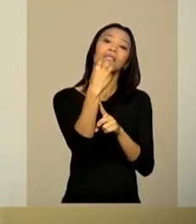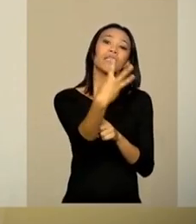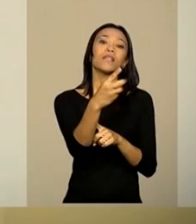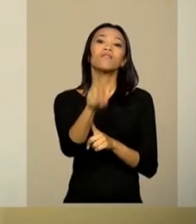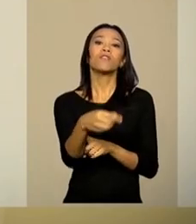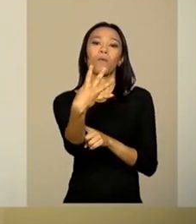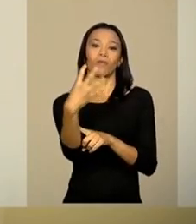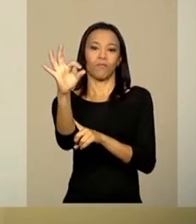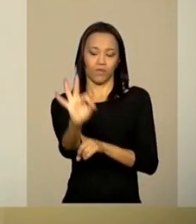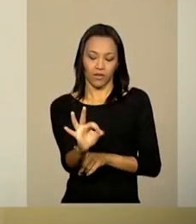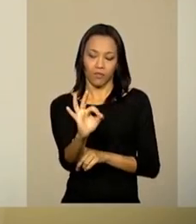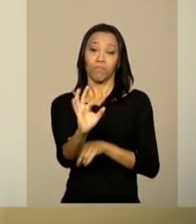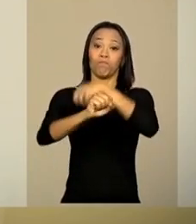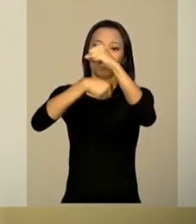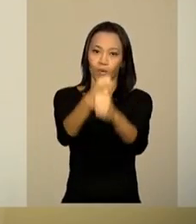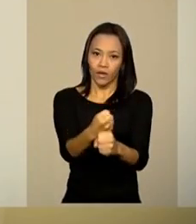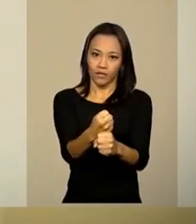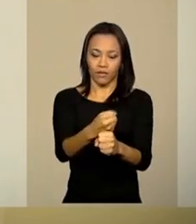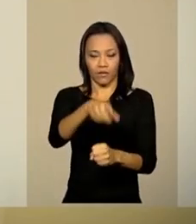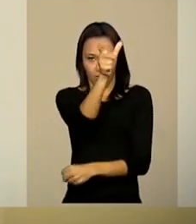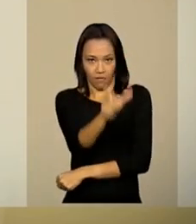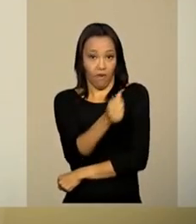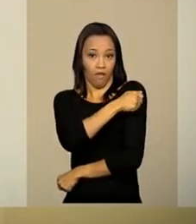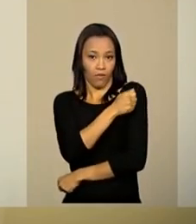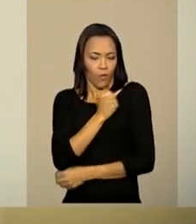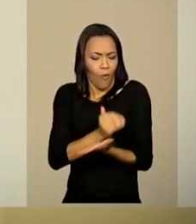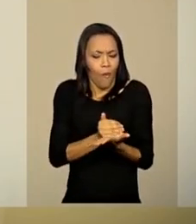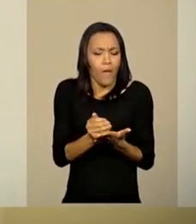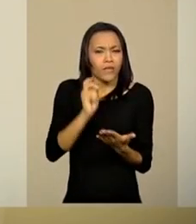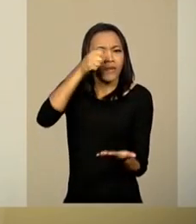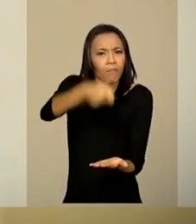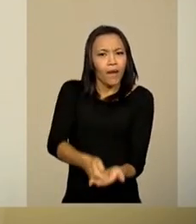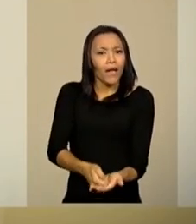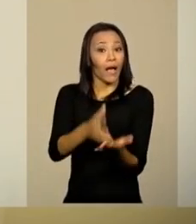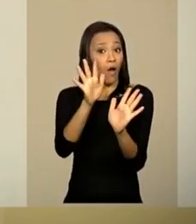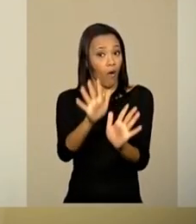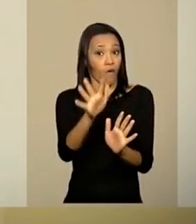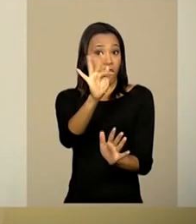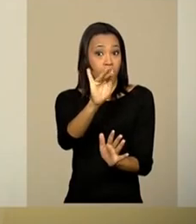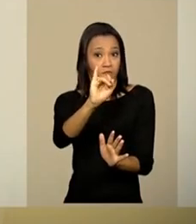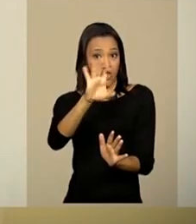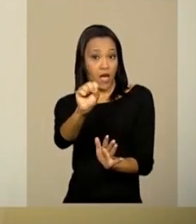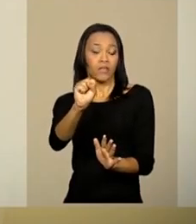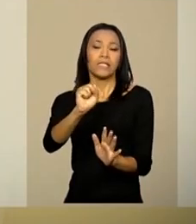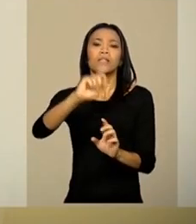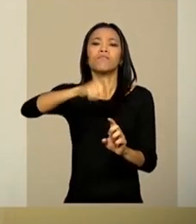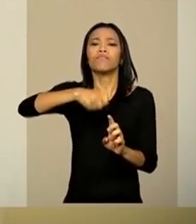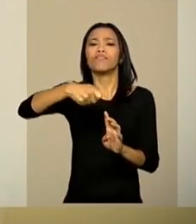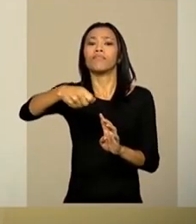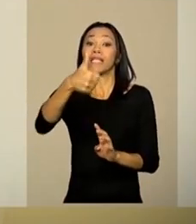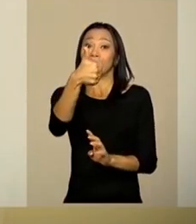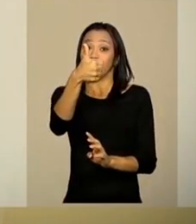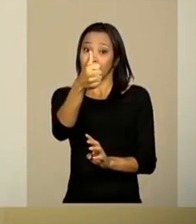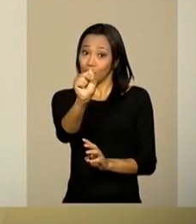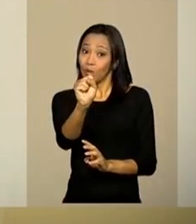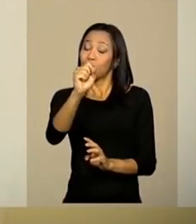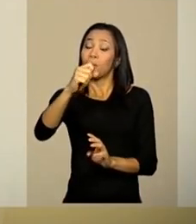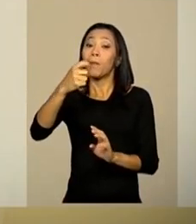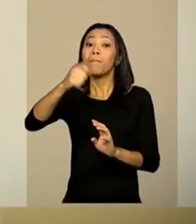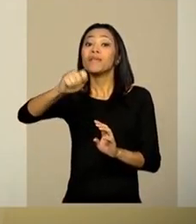3,4% ao ano. O estudante Max só começa a pagar os fiés, veja bem, 18 meses depois de concluir o